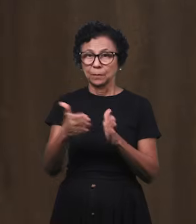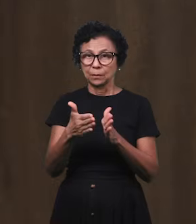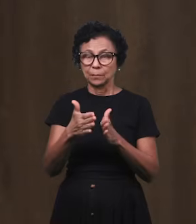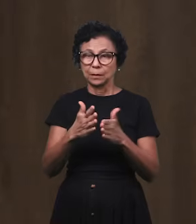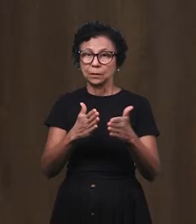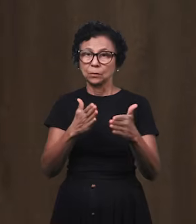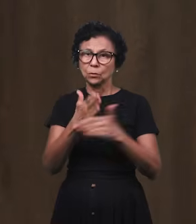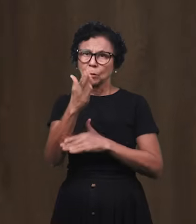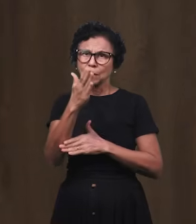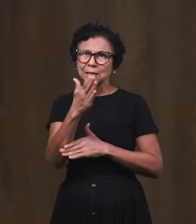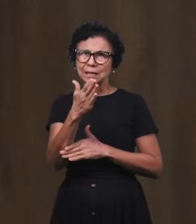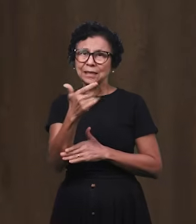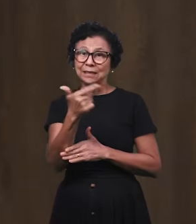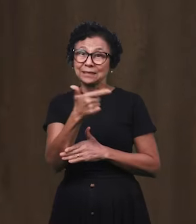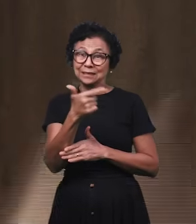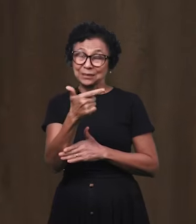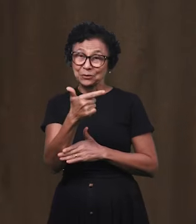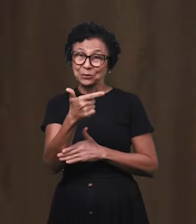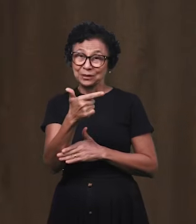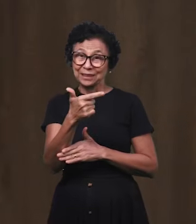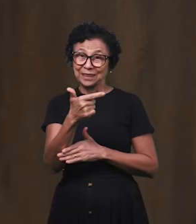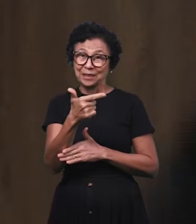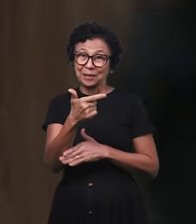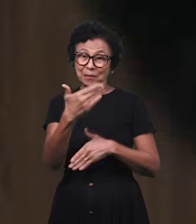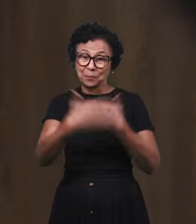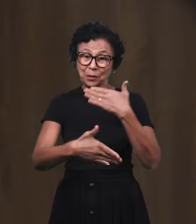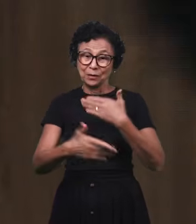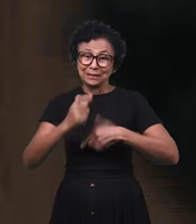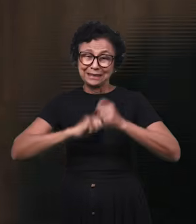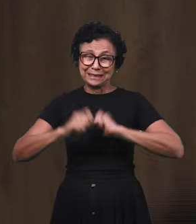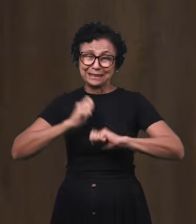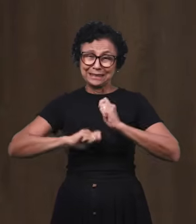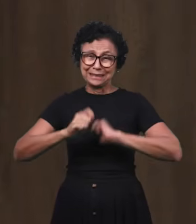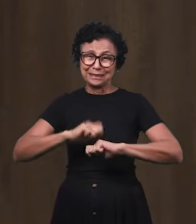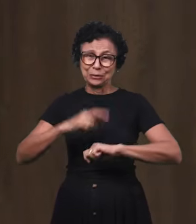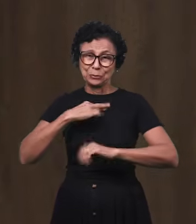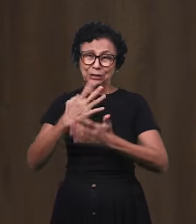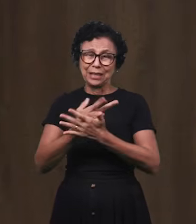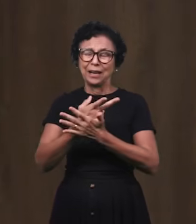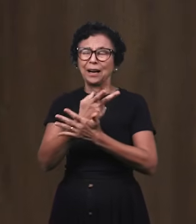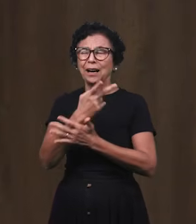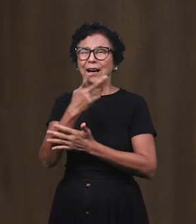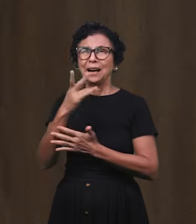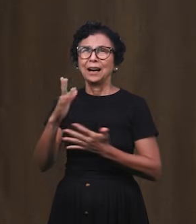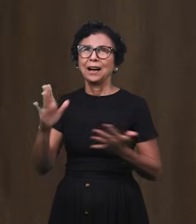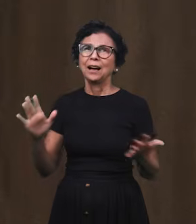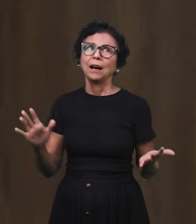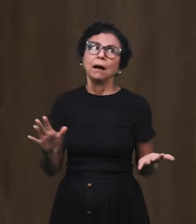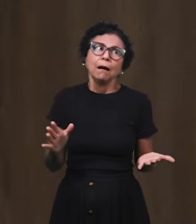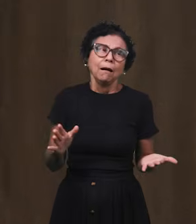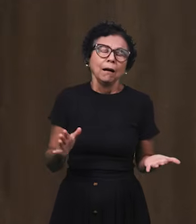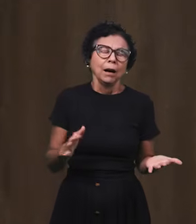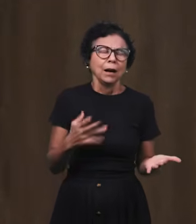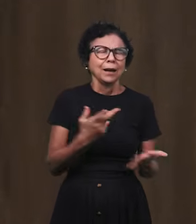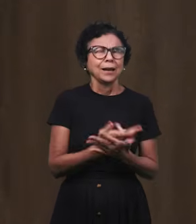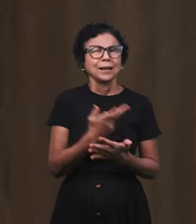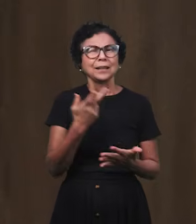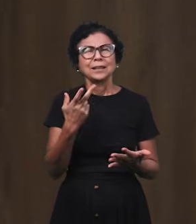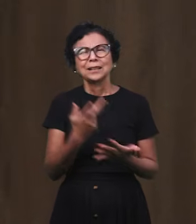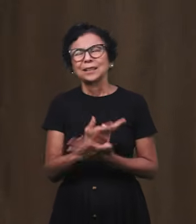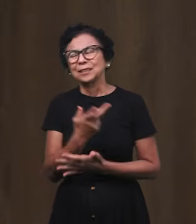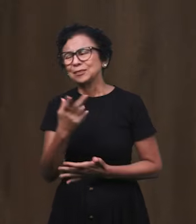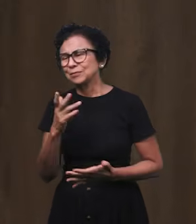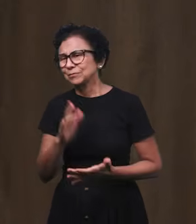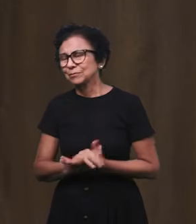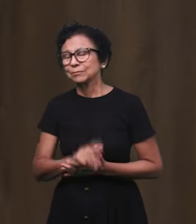tinha passado, eu não podia errar. Cheguei na prova e errei a peça, olha só. Errei a peça, fiquei reprovada, só que tinha a repescagem, que eu também não sei